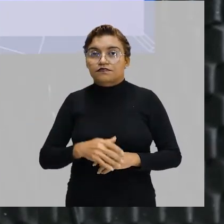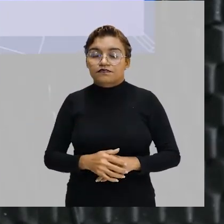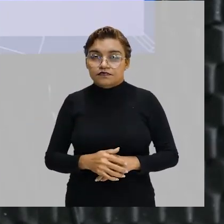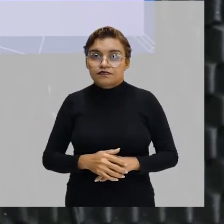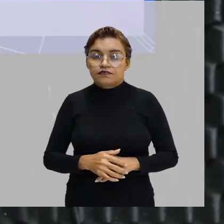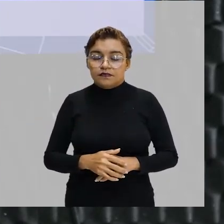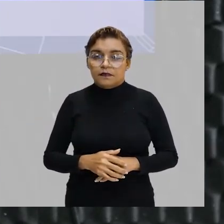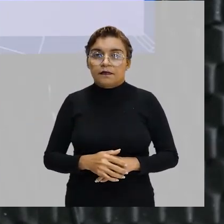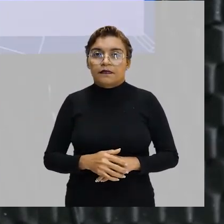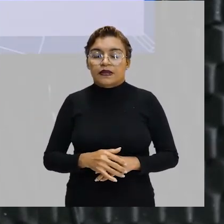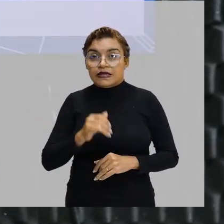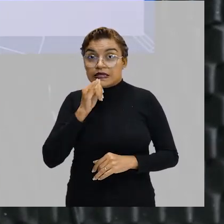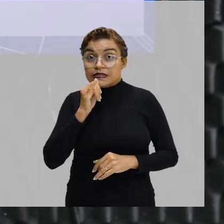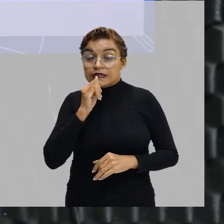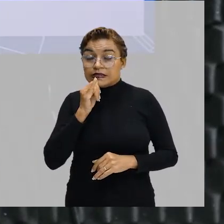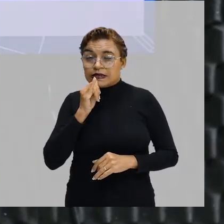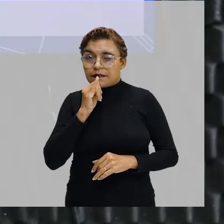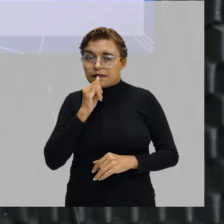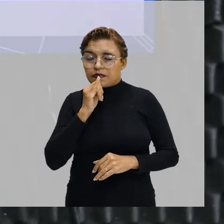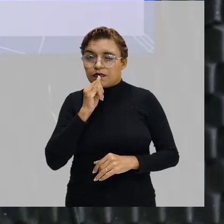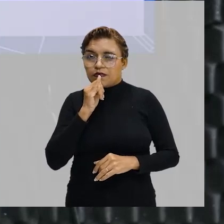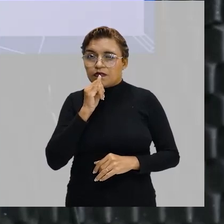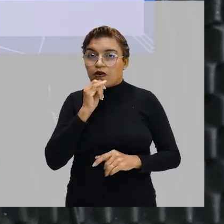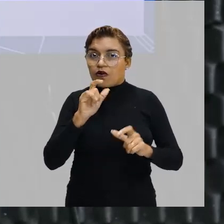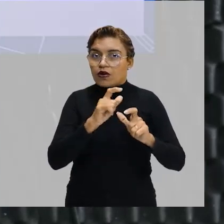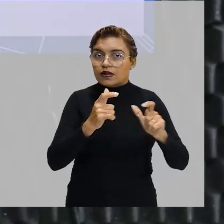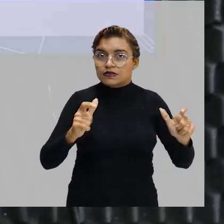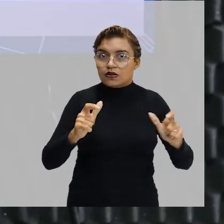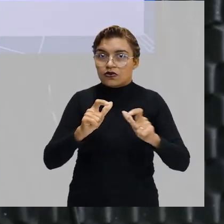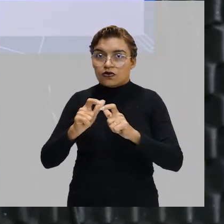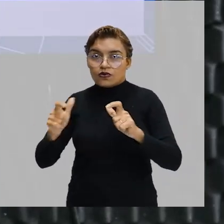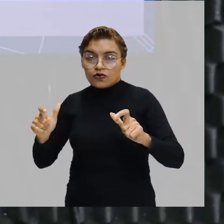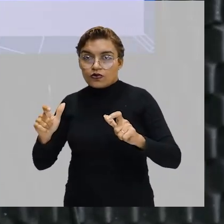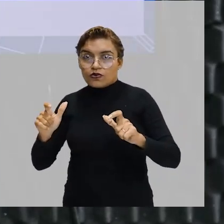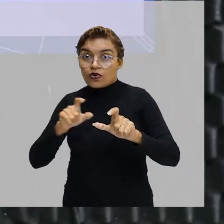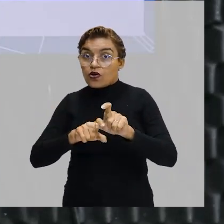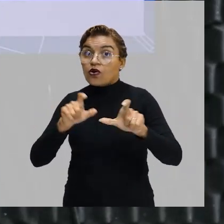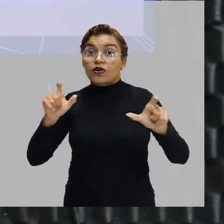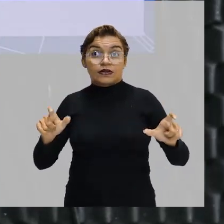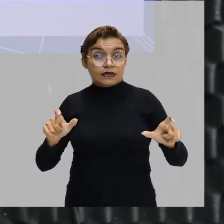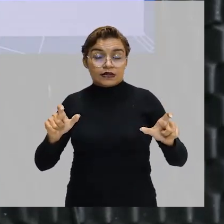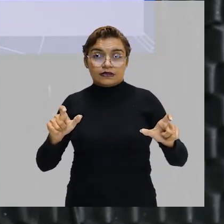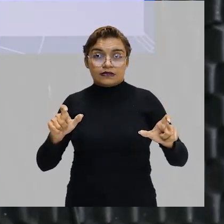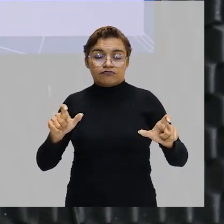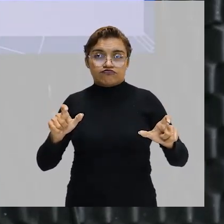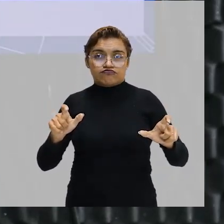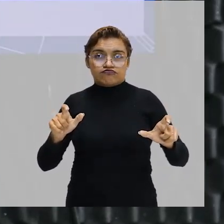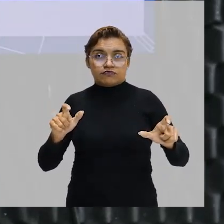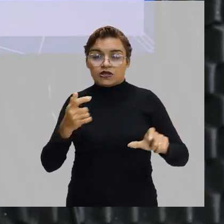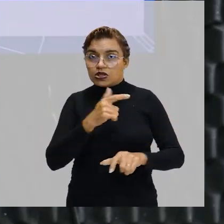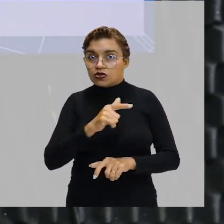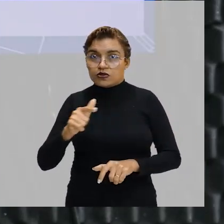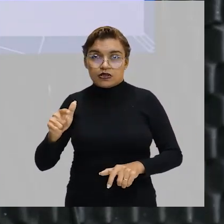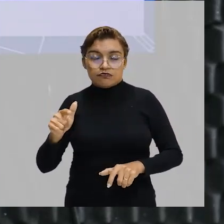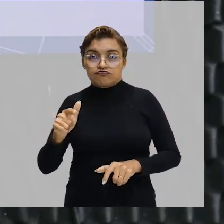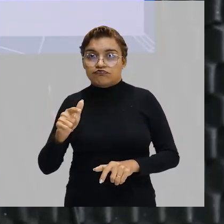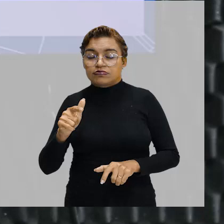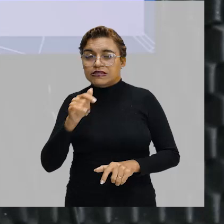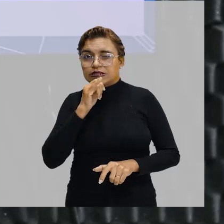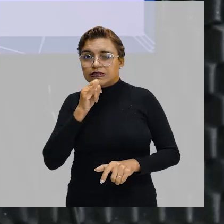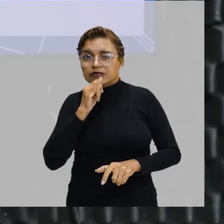são independentes, ou seja, elas têm sujeito, elas têm predicado. Se o verbo é